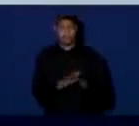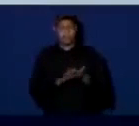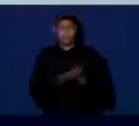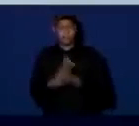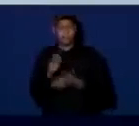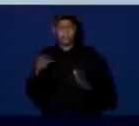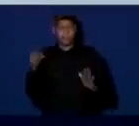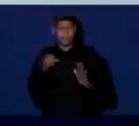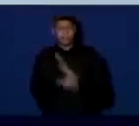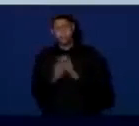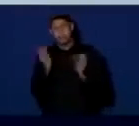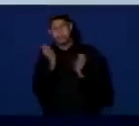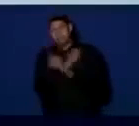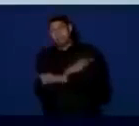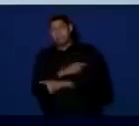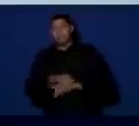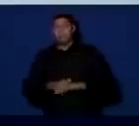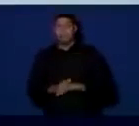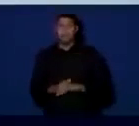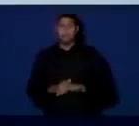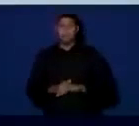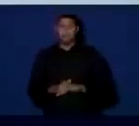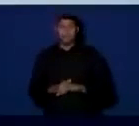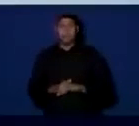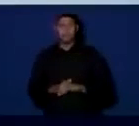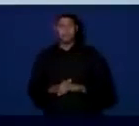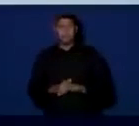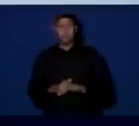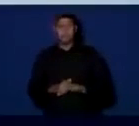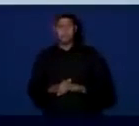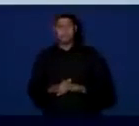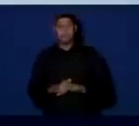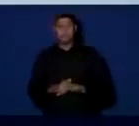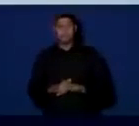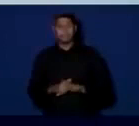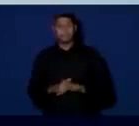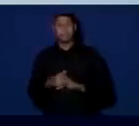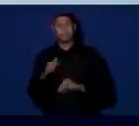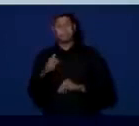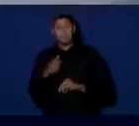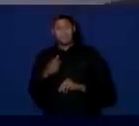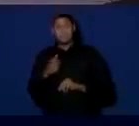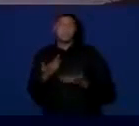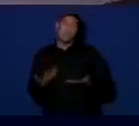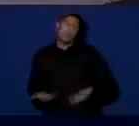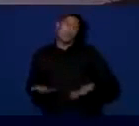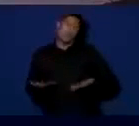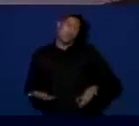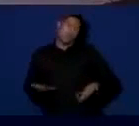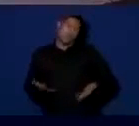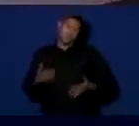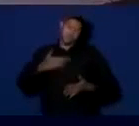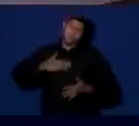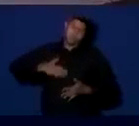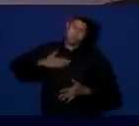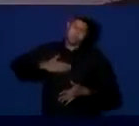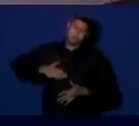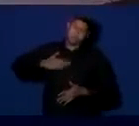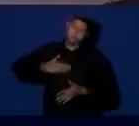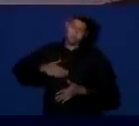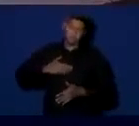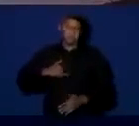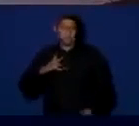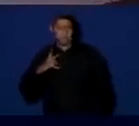só pergunta difícil, mas você, como sempre, é muito habilidoso. Eu vou pegar mais leve, pode ficar tranquilo aqui, todo